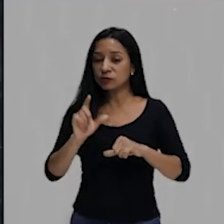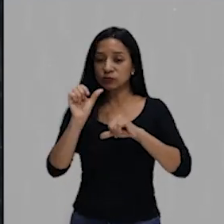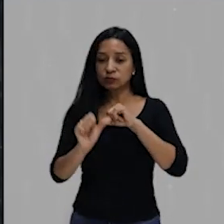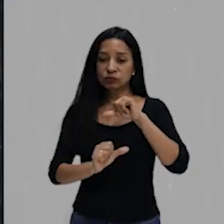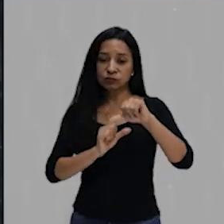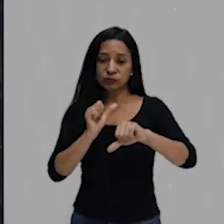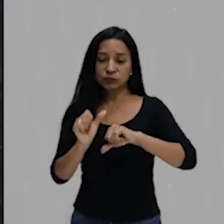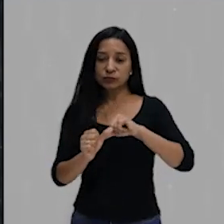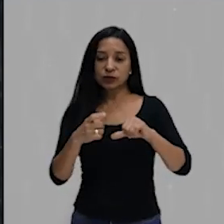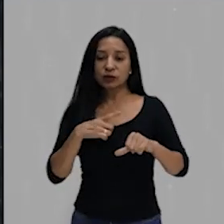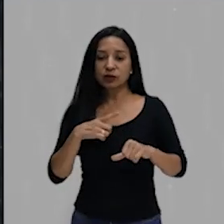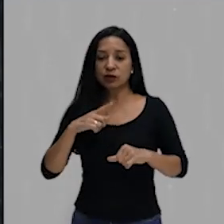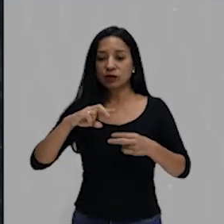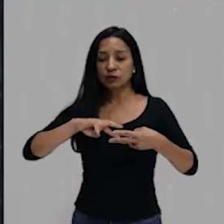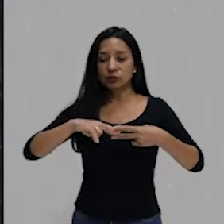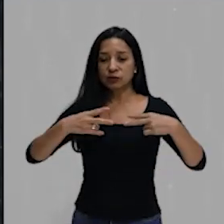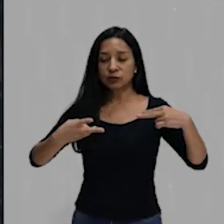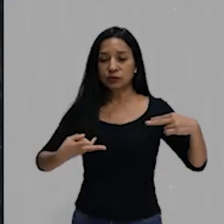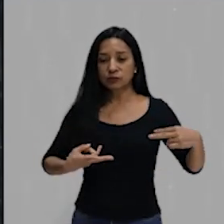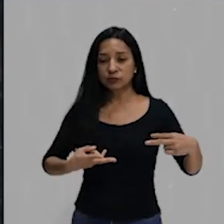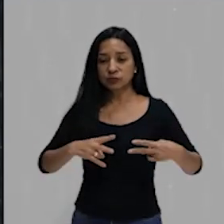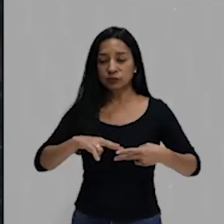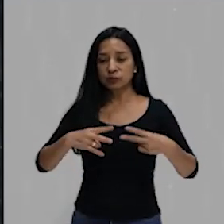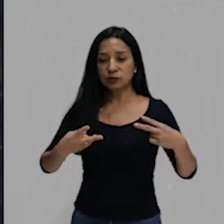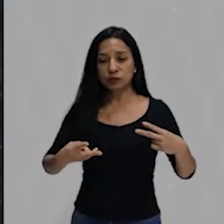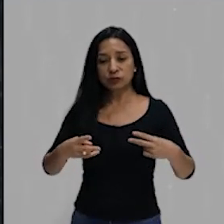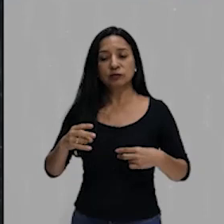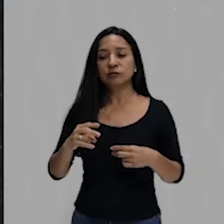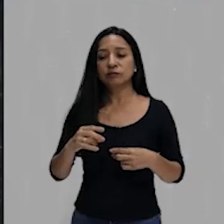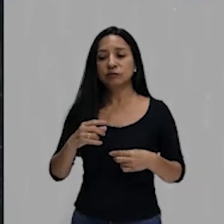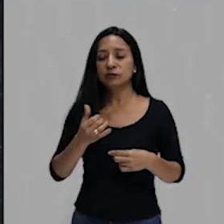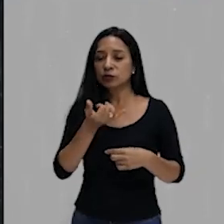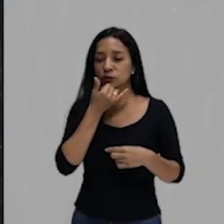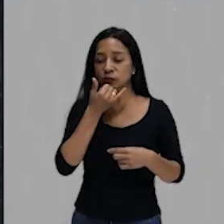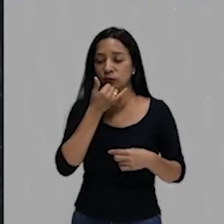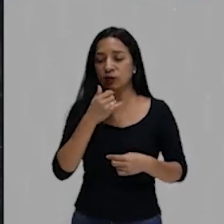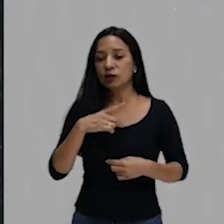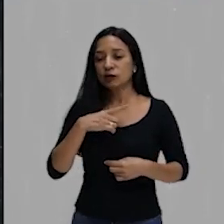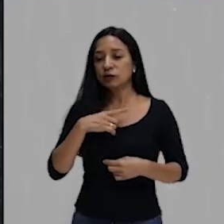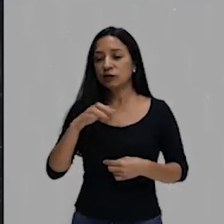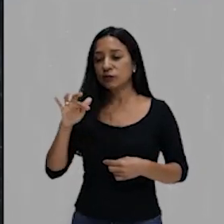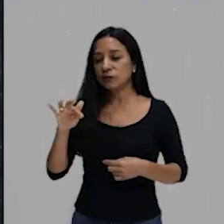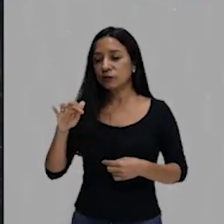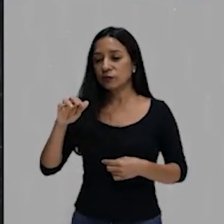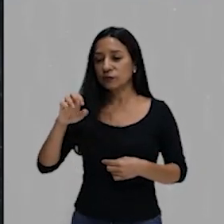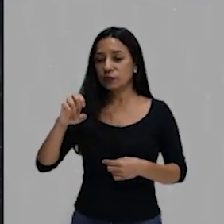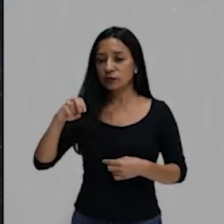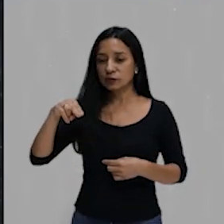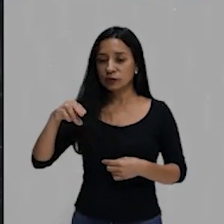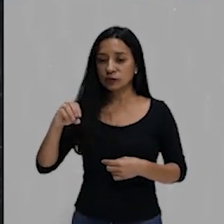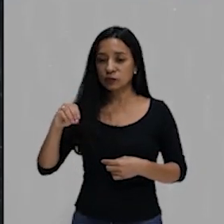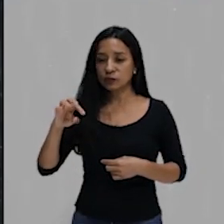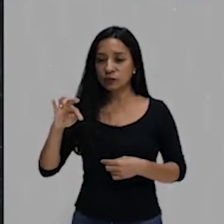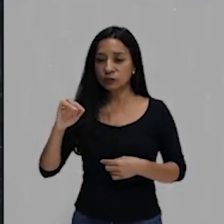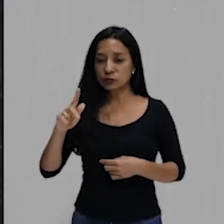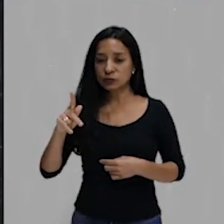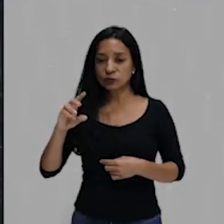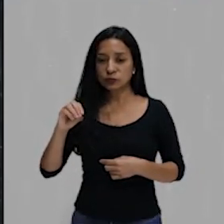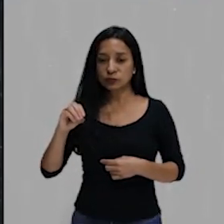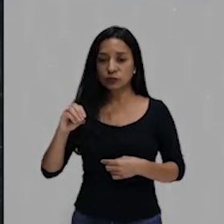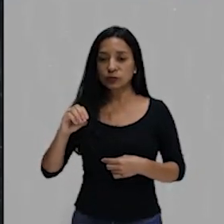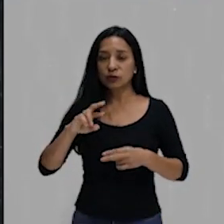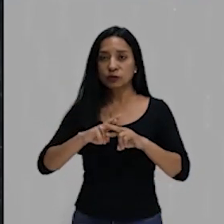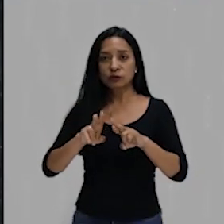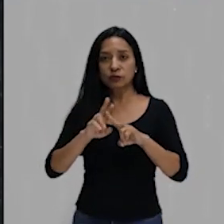o genótipo, ele tem um fenótipo diferente do genótipo que ele